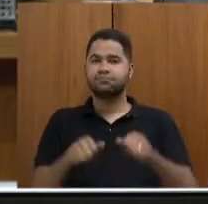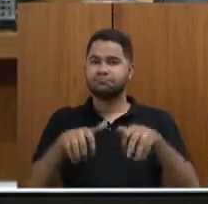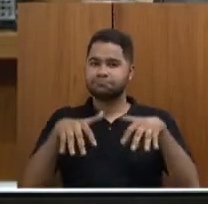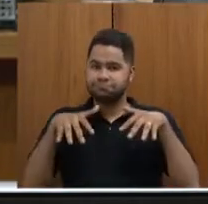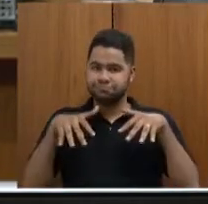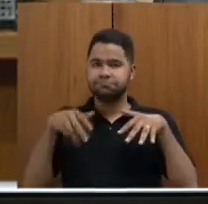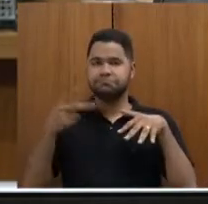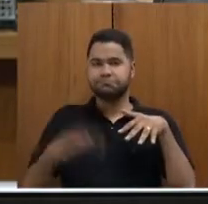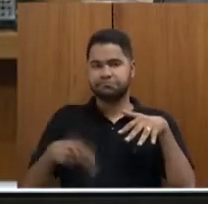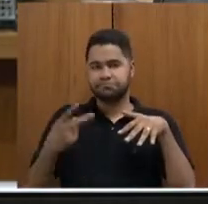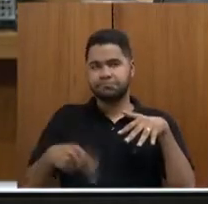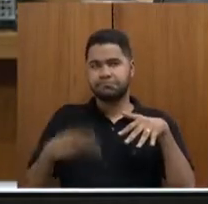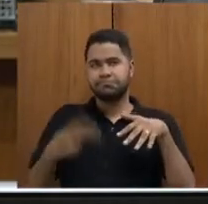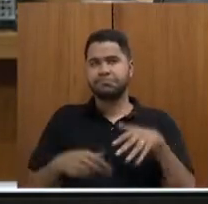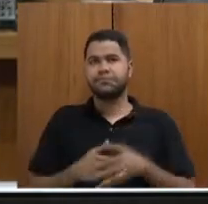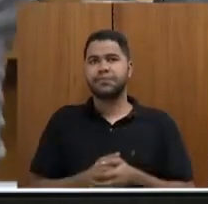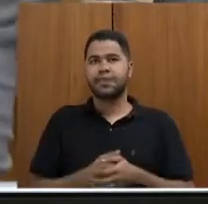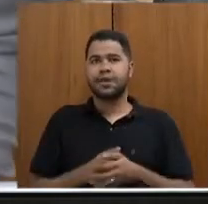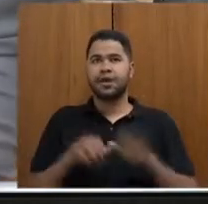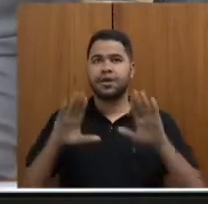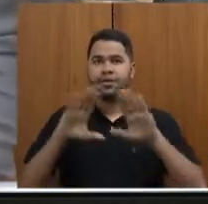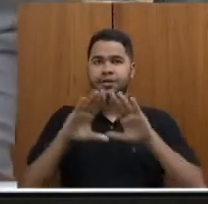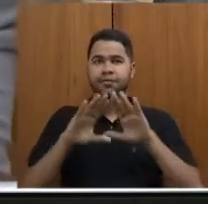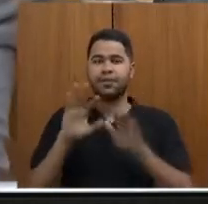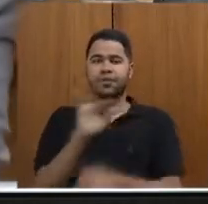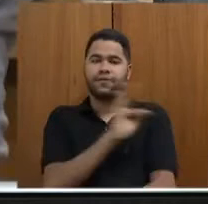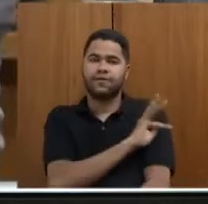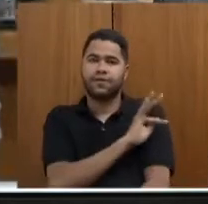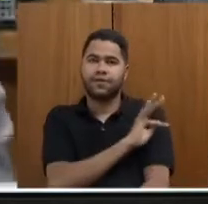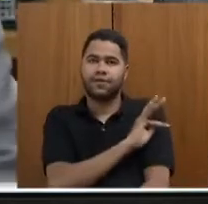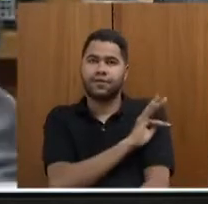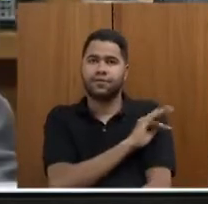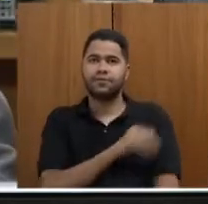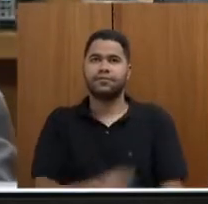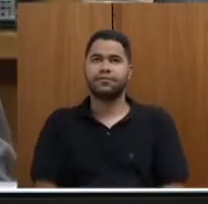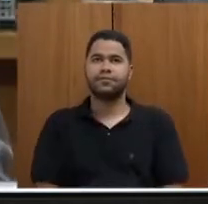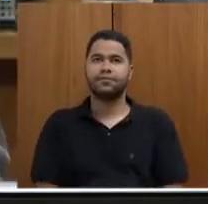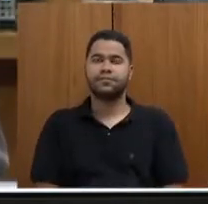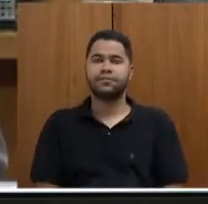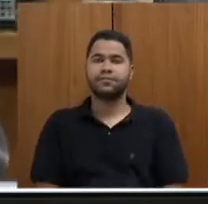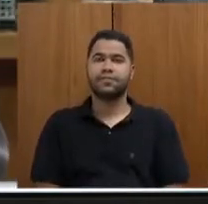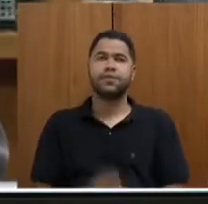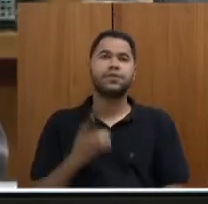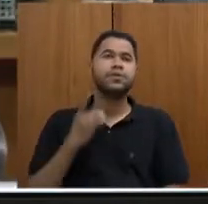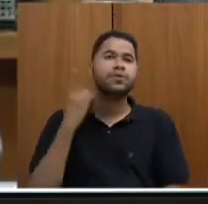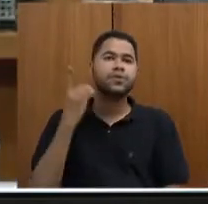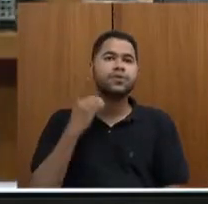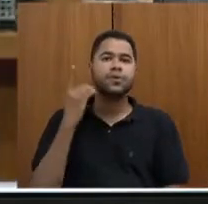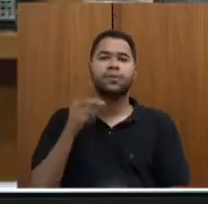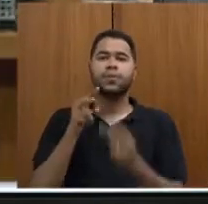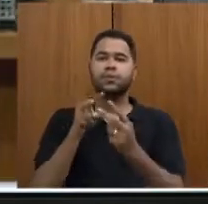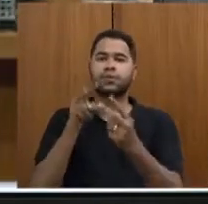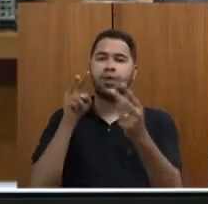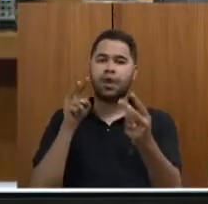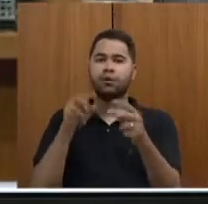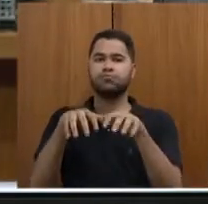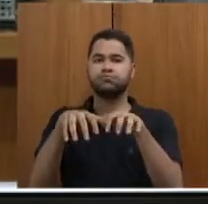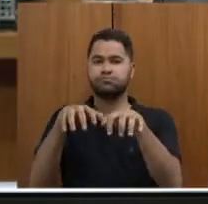da Assembleia Fiscaliza, mas Bartô está aí, não? Deputados que estão